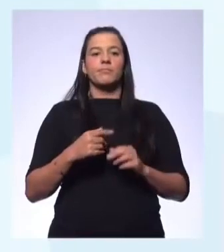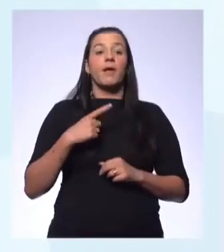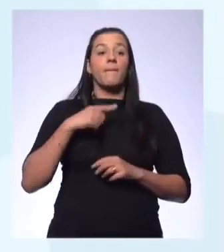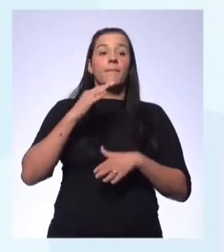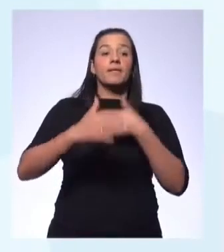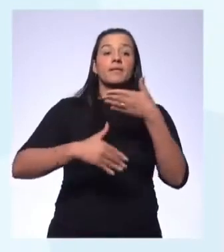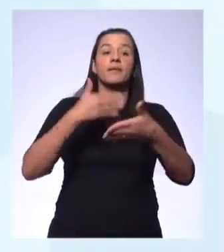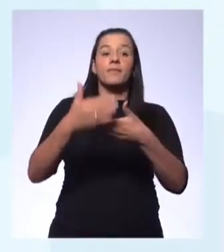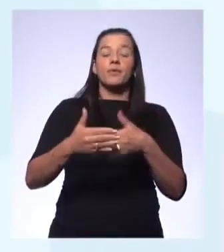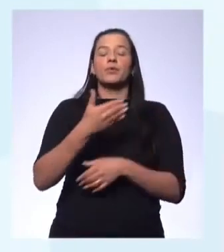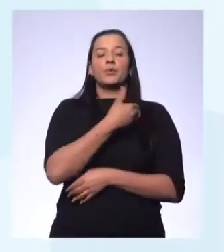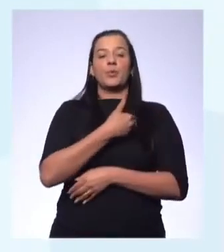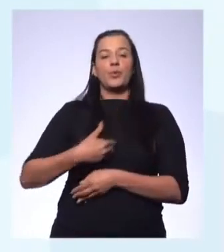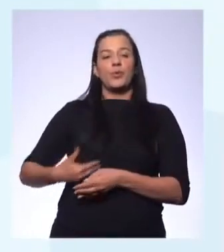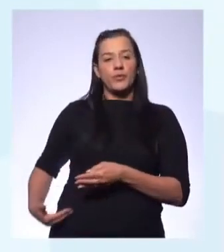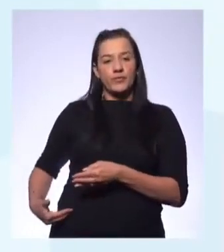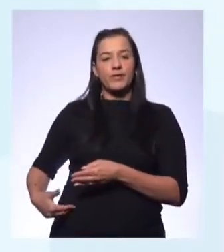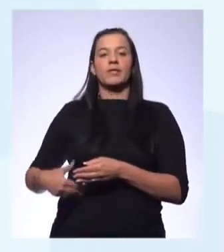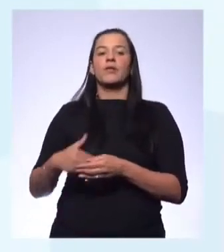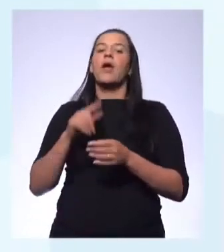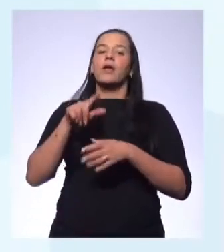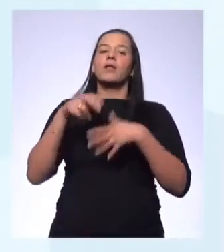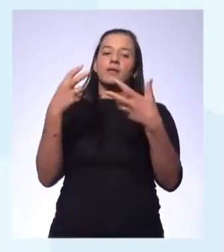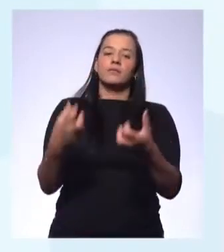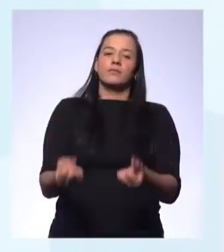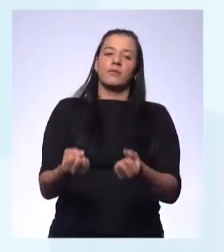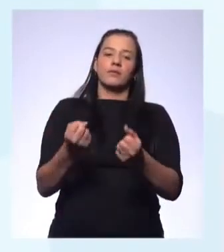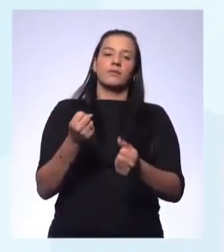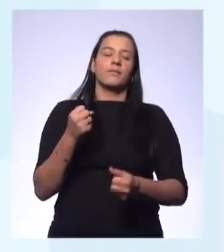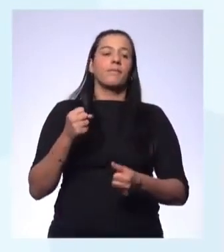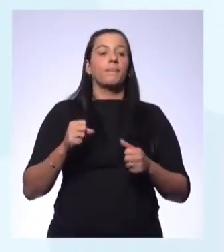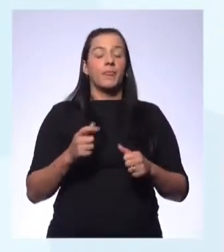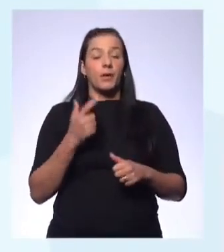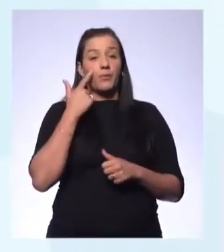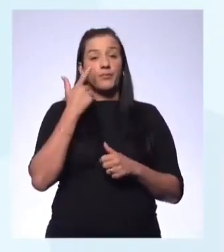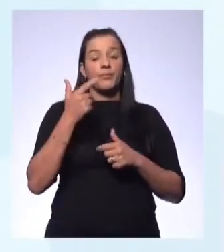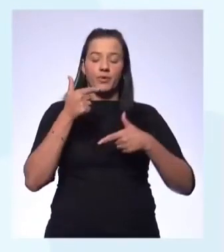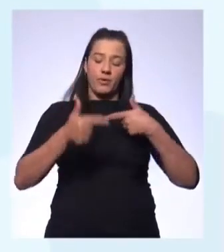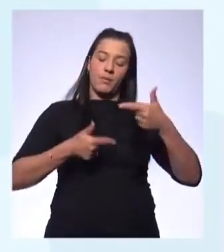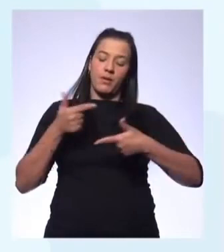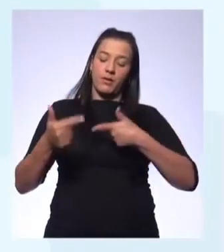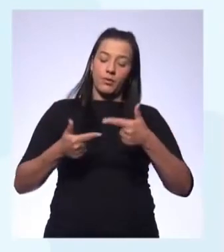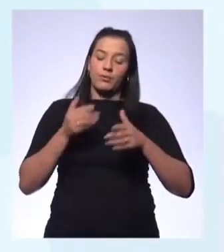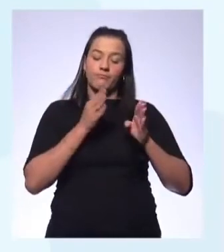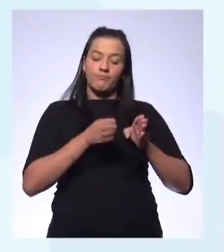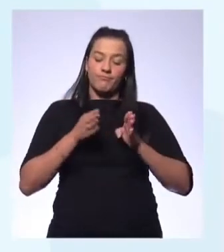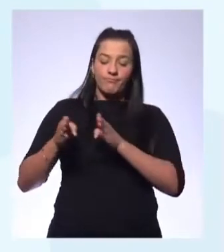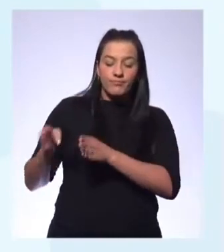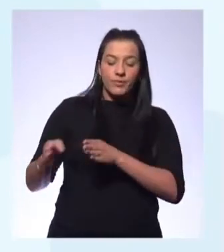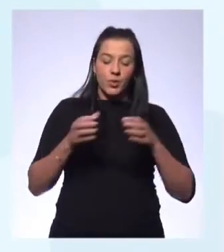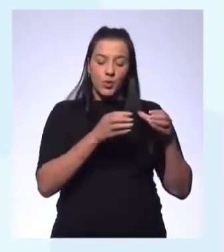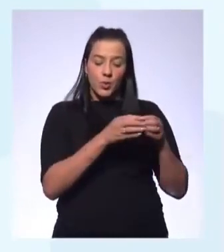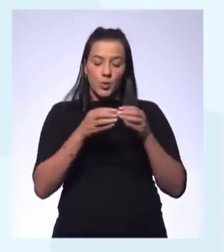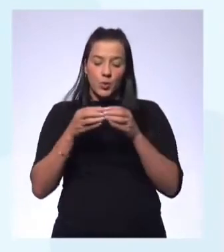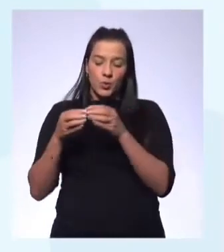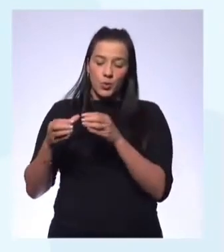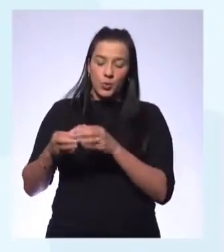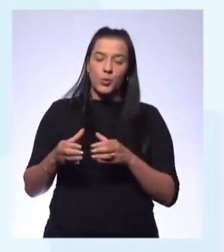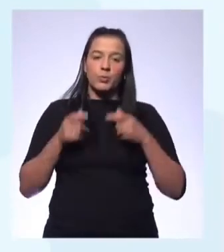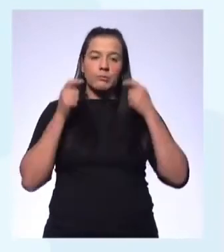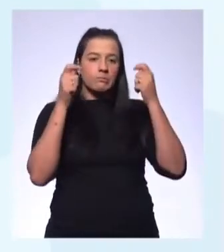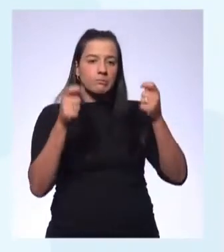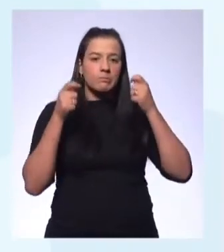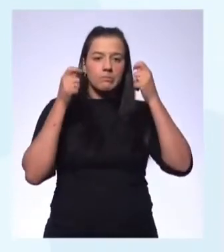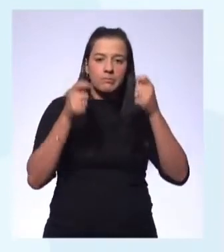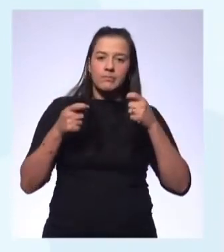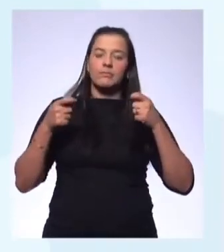governo reconhece as trade unions. Então, isso aí já é um avanço. Os trabalhadores podem se organizar em grupos, aí, em